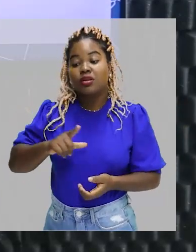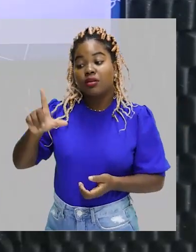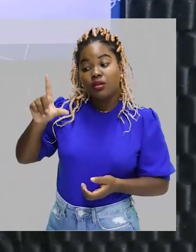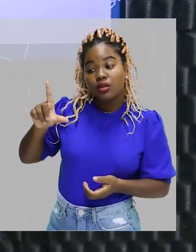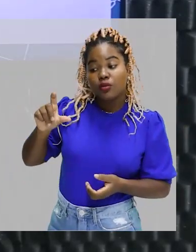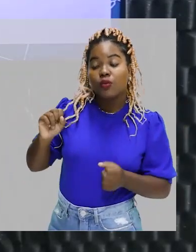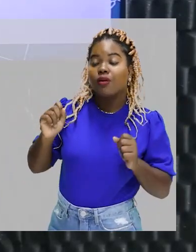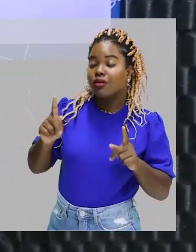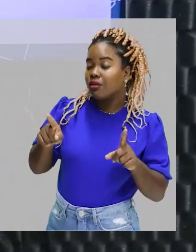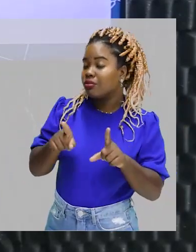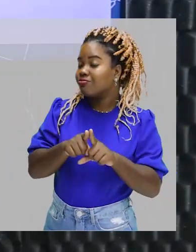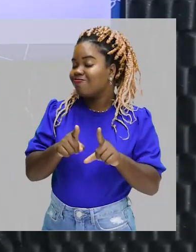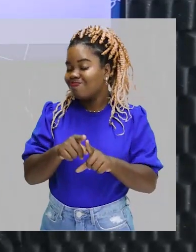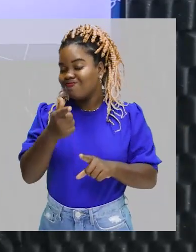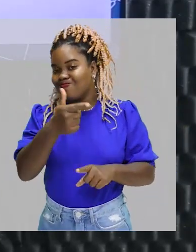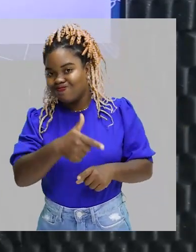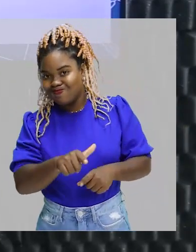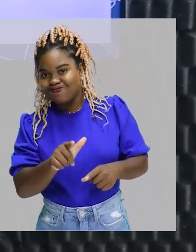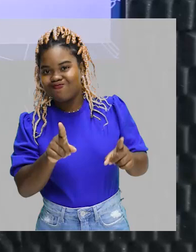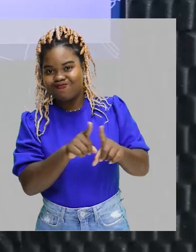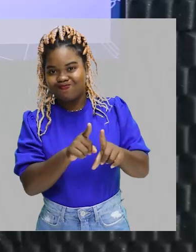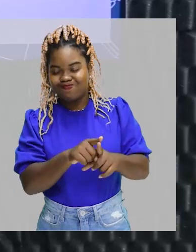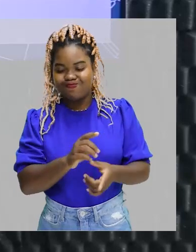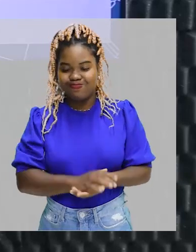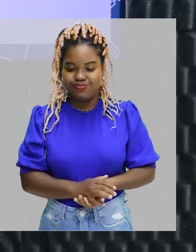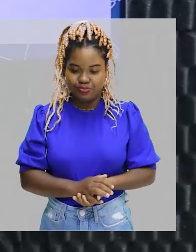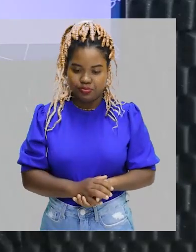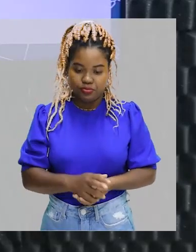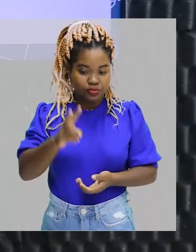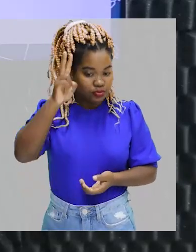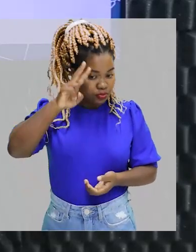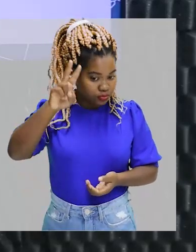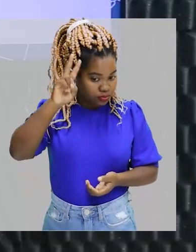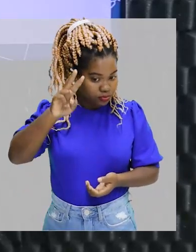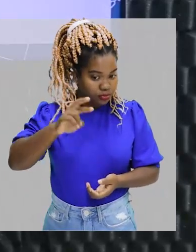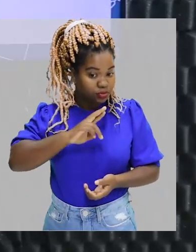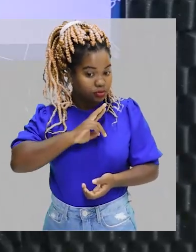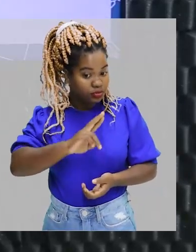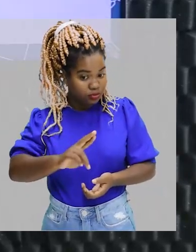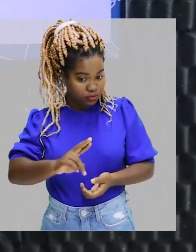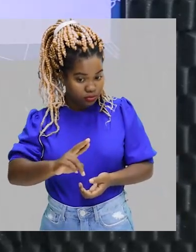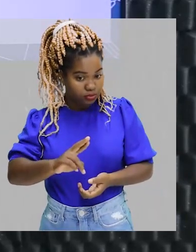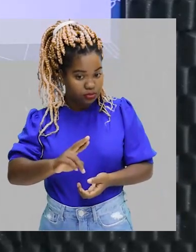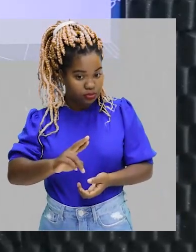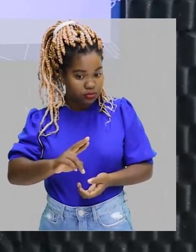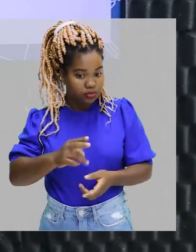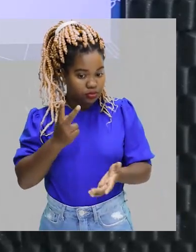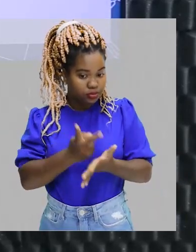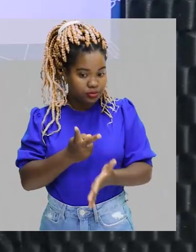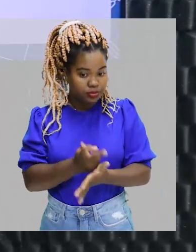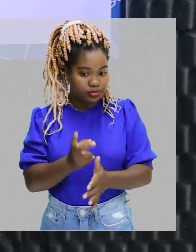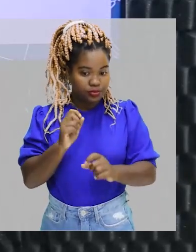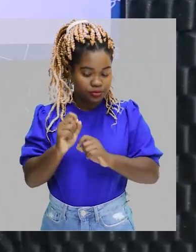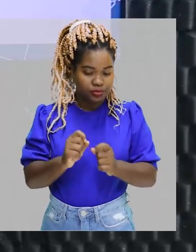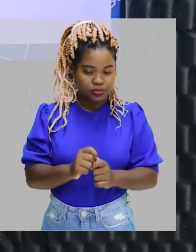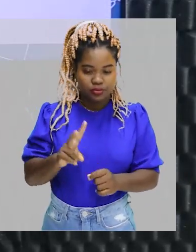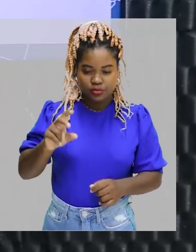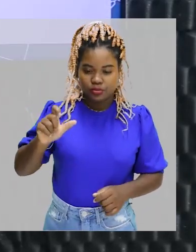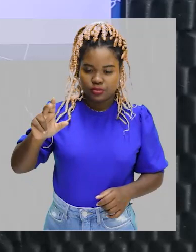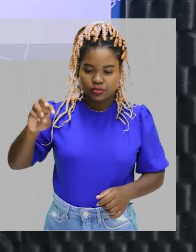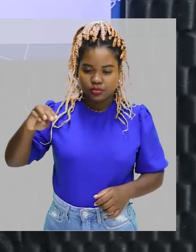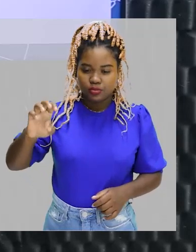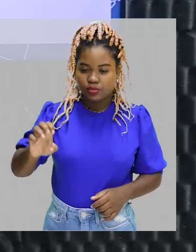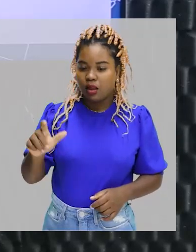show de bola. Então, eu vou continuar com eles em litro. Lembrando que a minha resposta vai ser um volume em